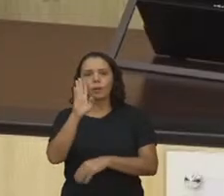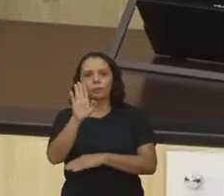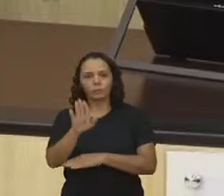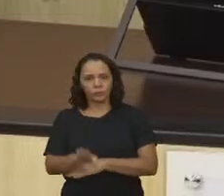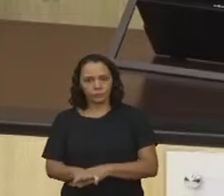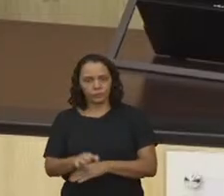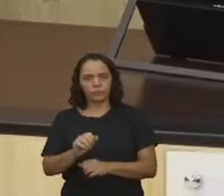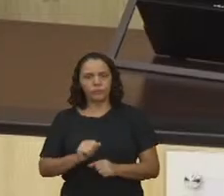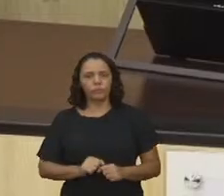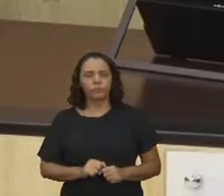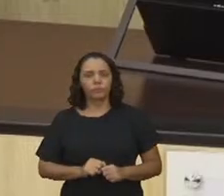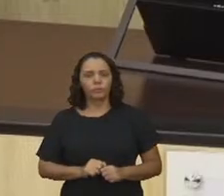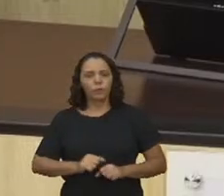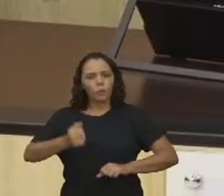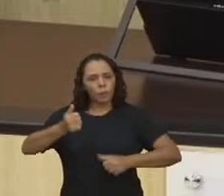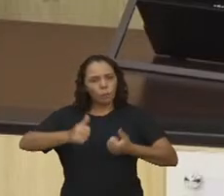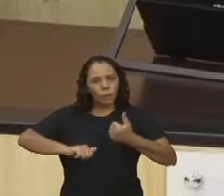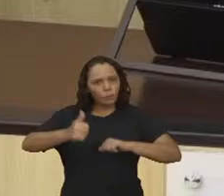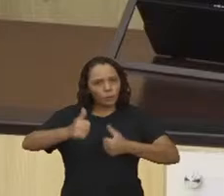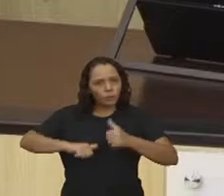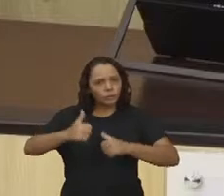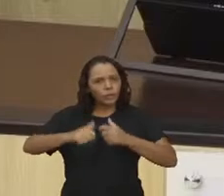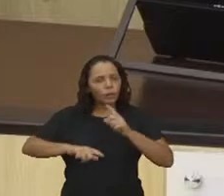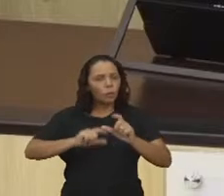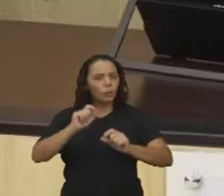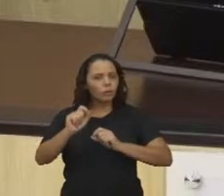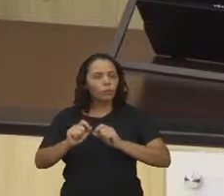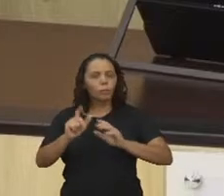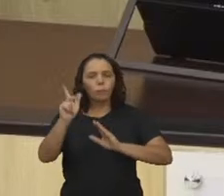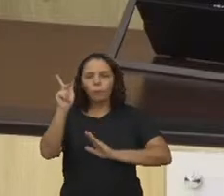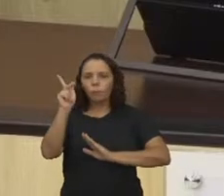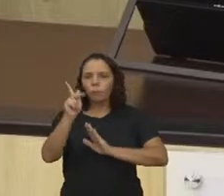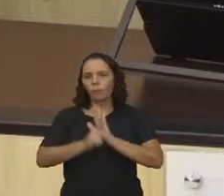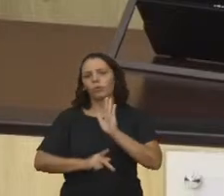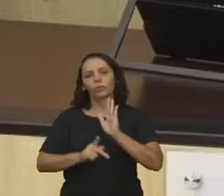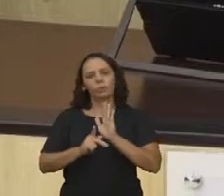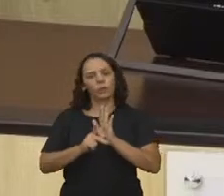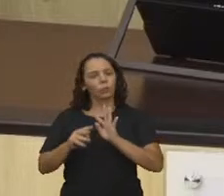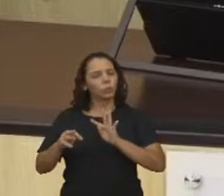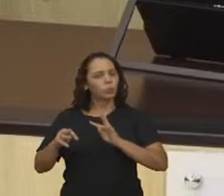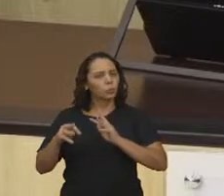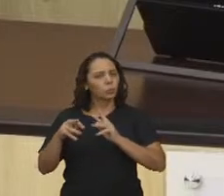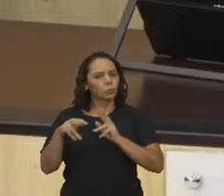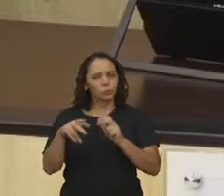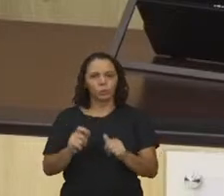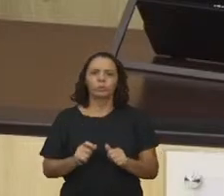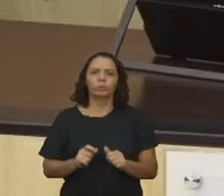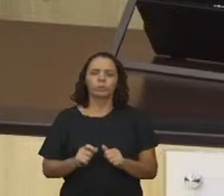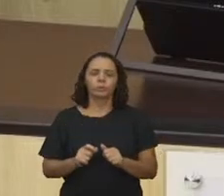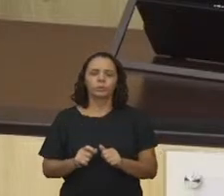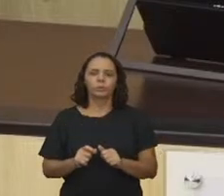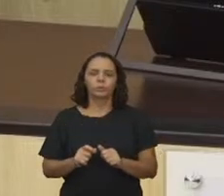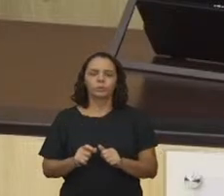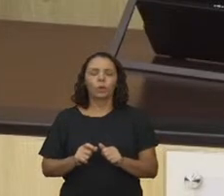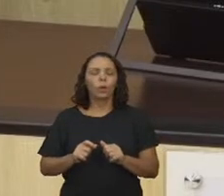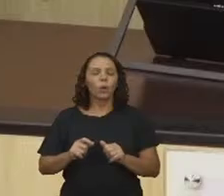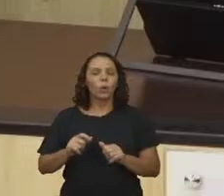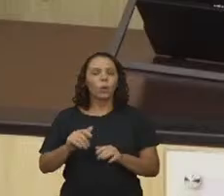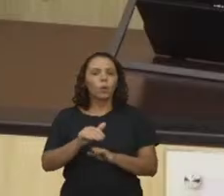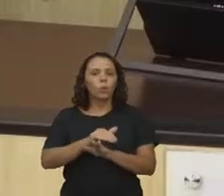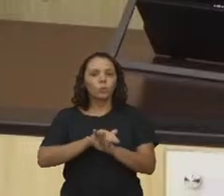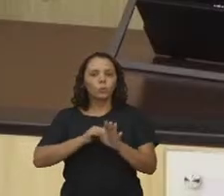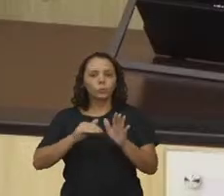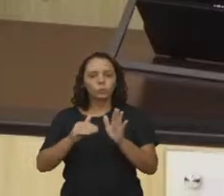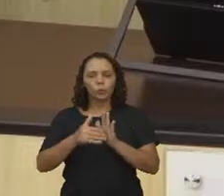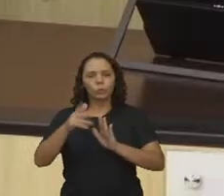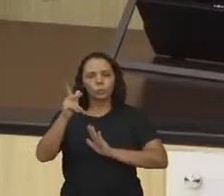analisados todos os projetos. Nenhum projeto passa sem ser analisado por todos